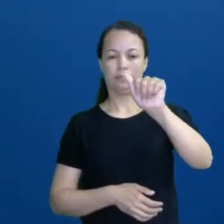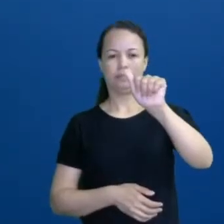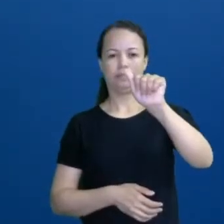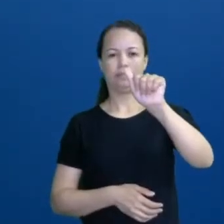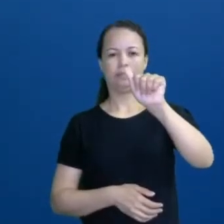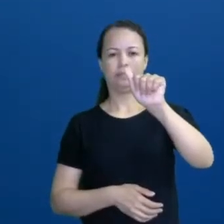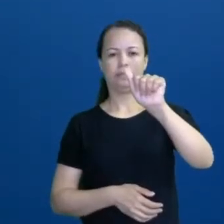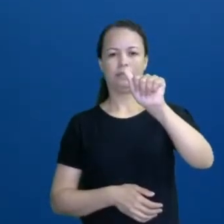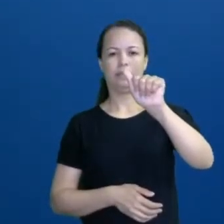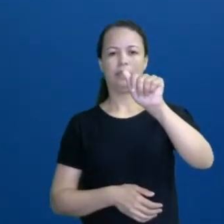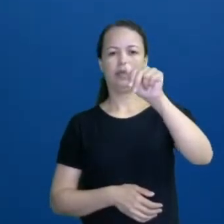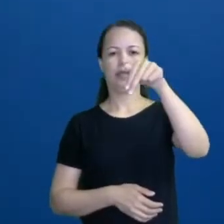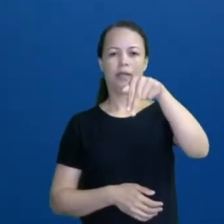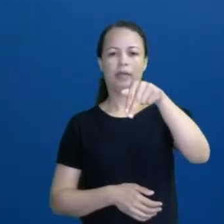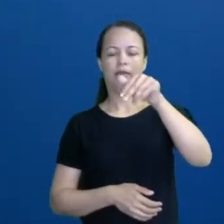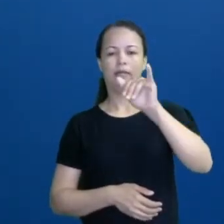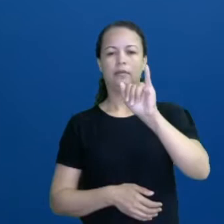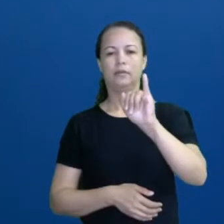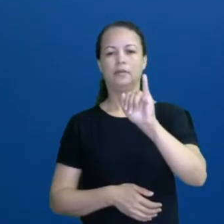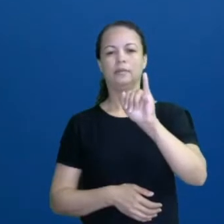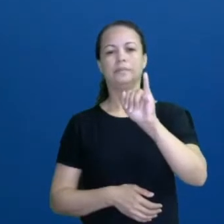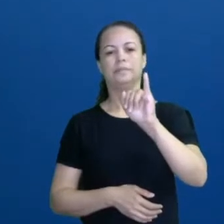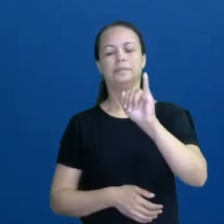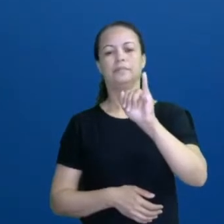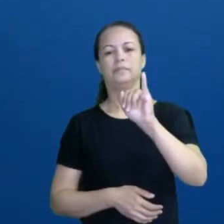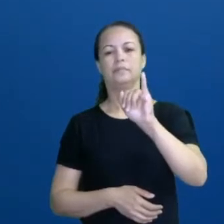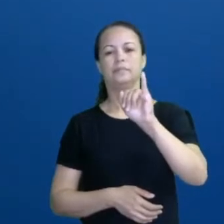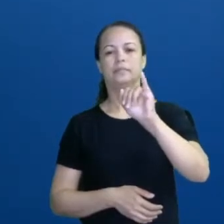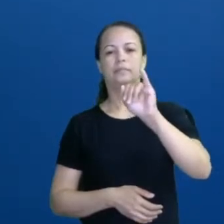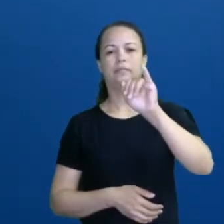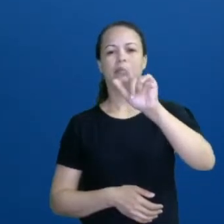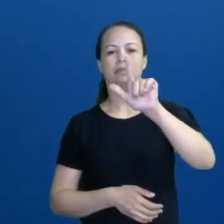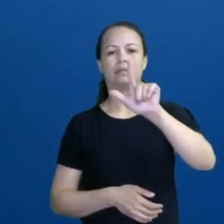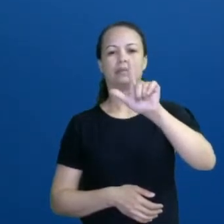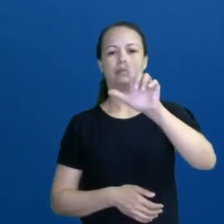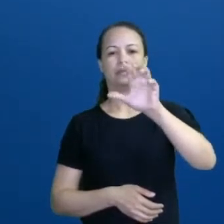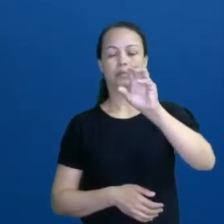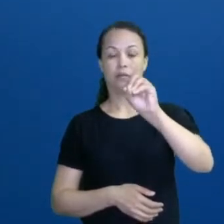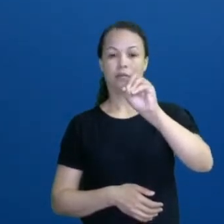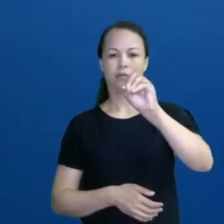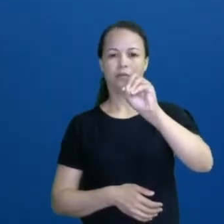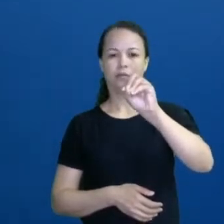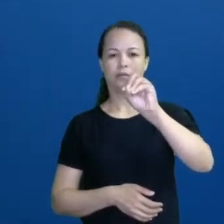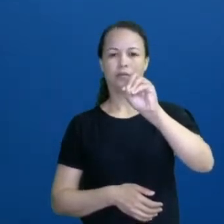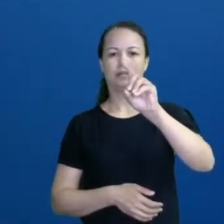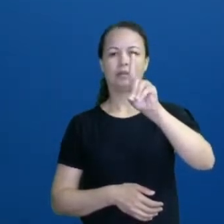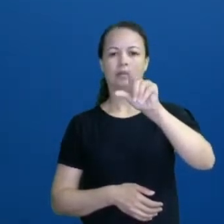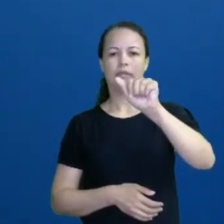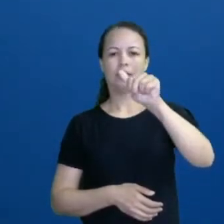da. N-I, ni. L-O, ló.